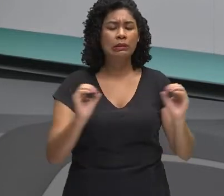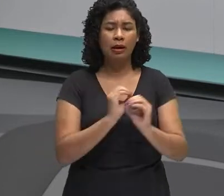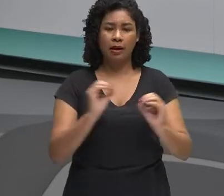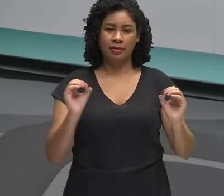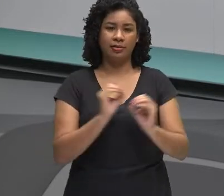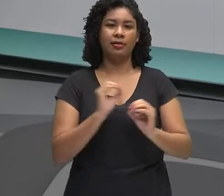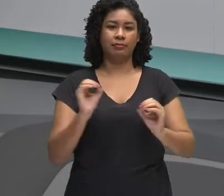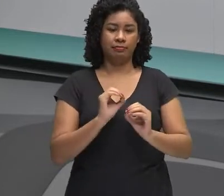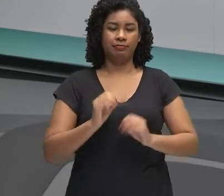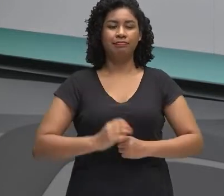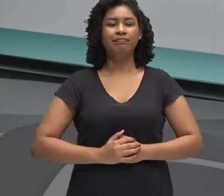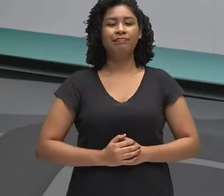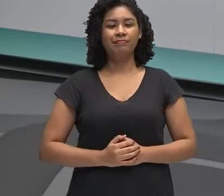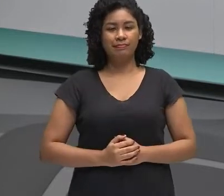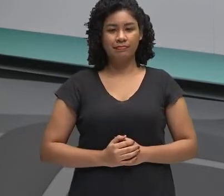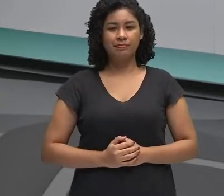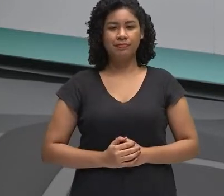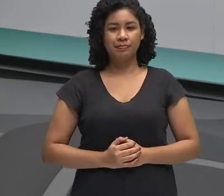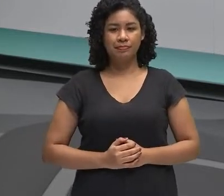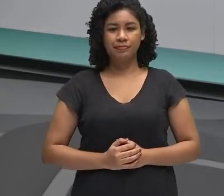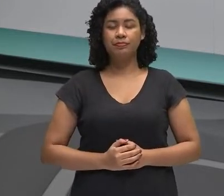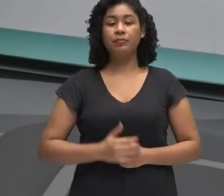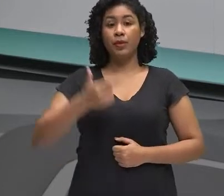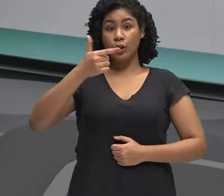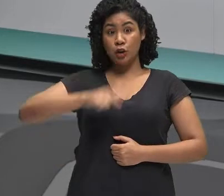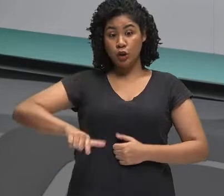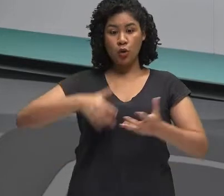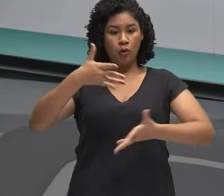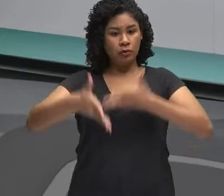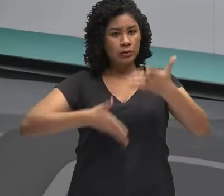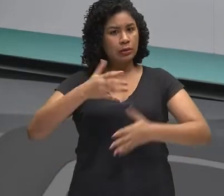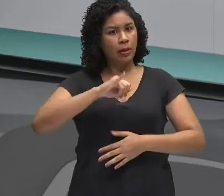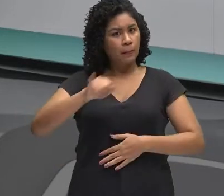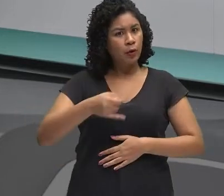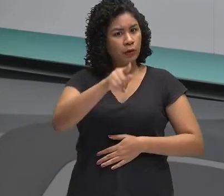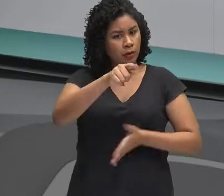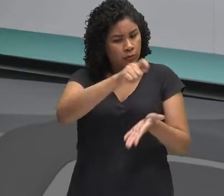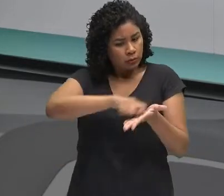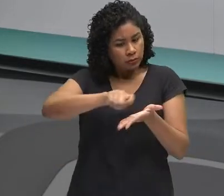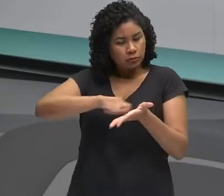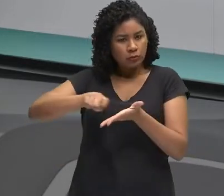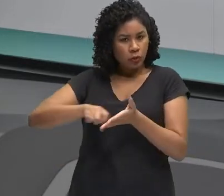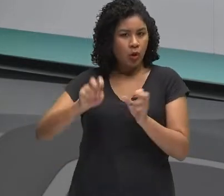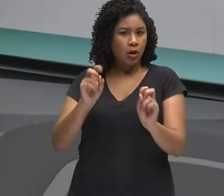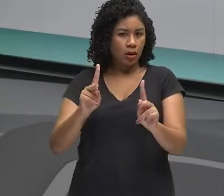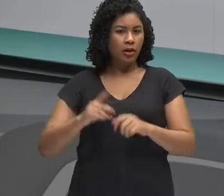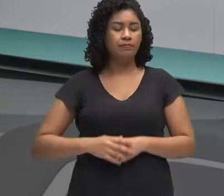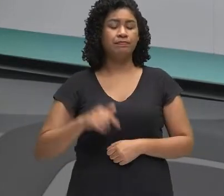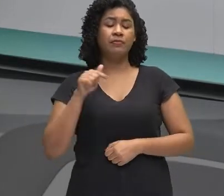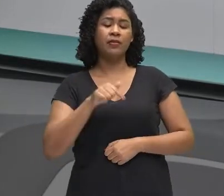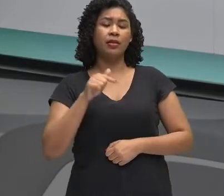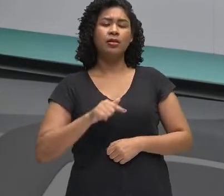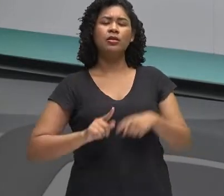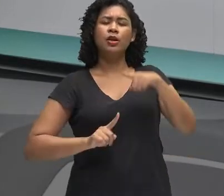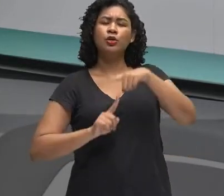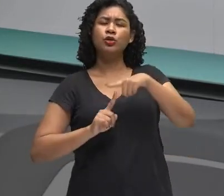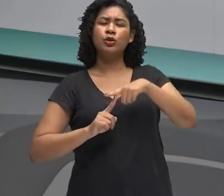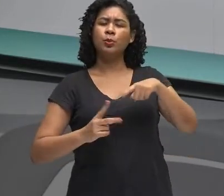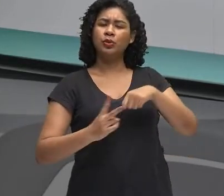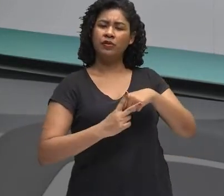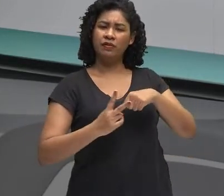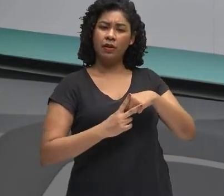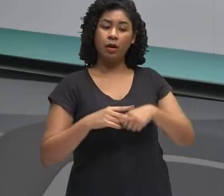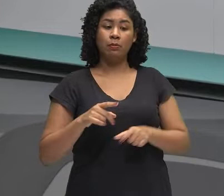forma do passado. Lendo novamente, vou anotando aí. O que acontece com esses verbos? Esses verbos